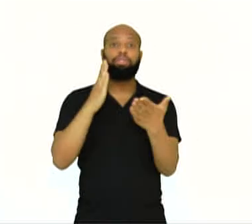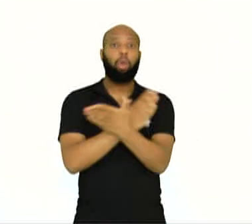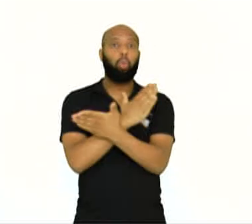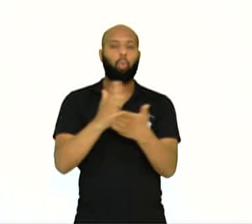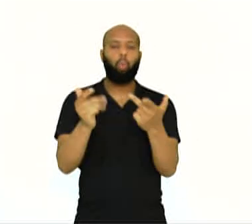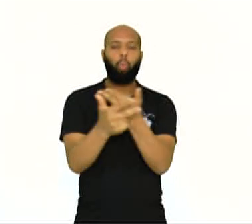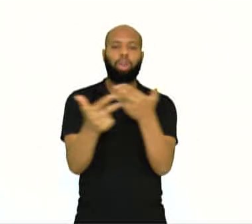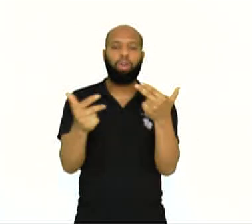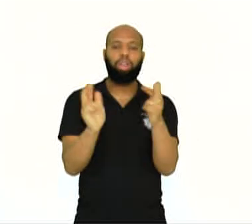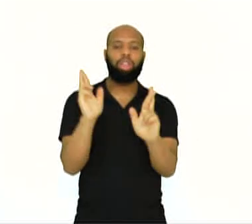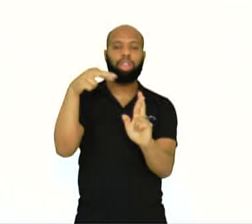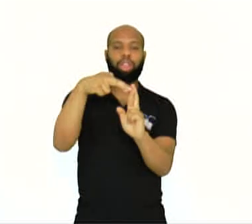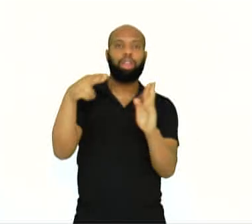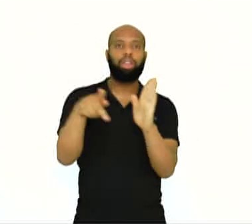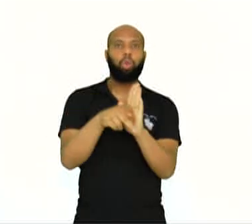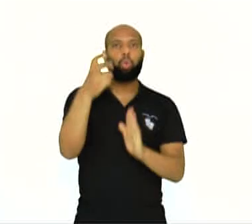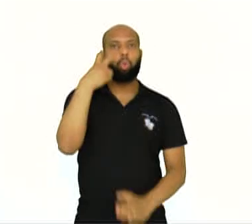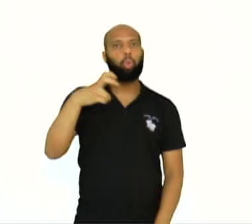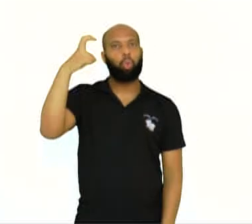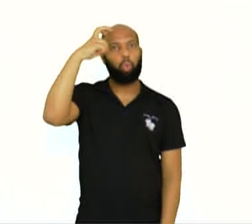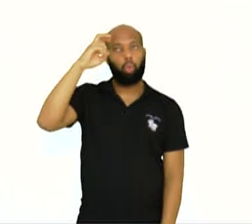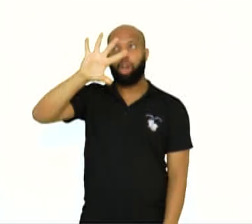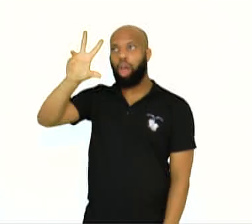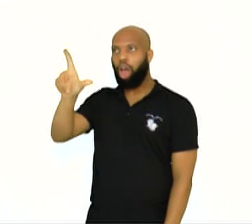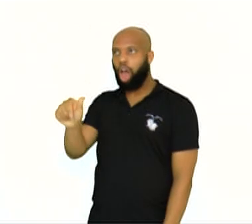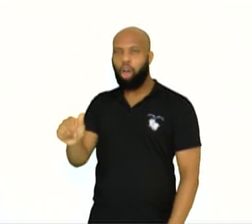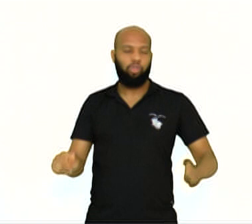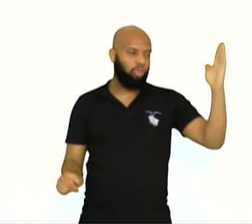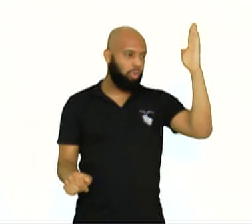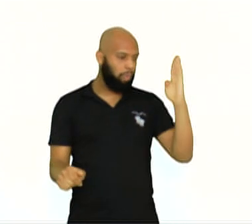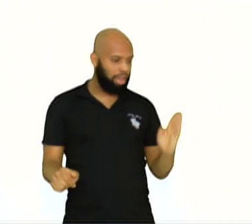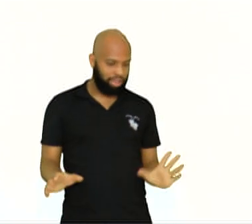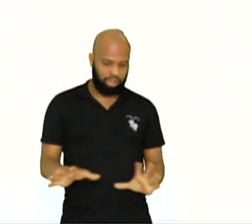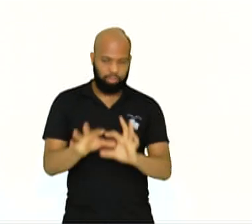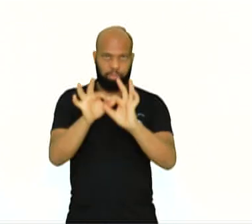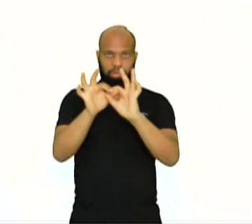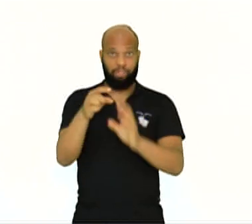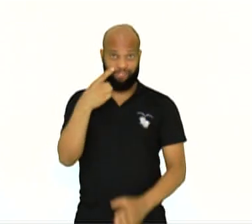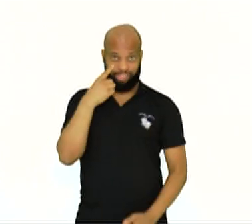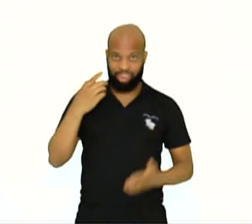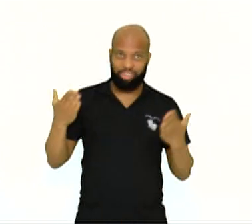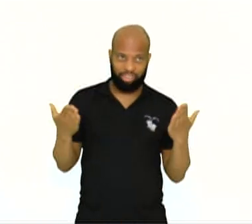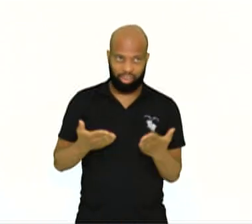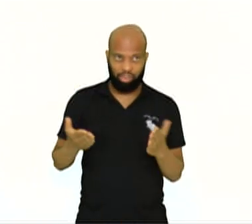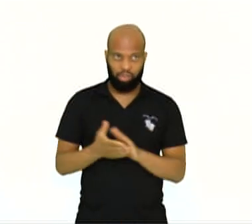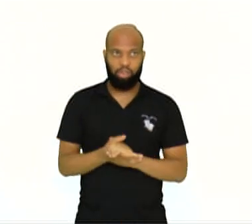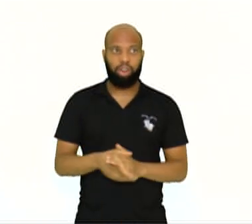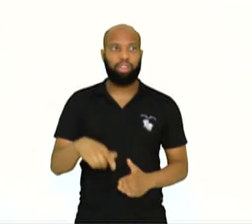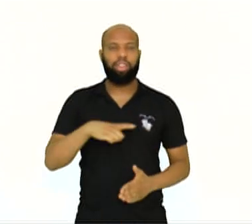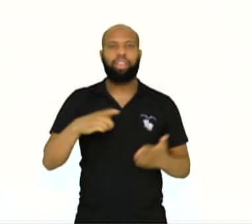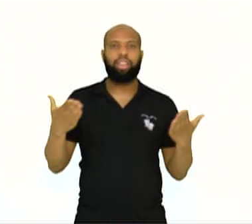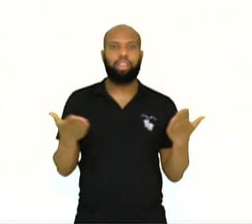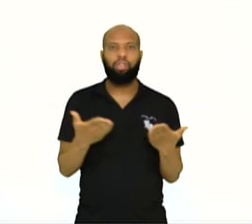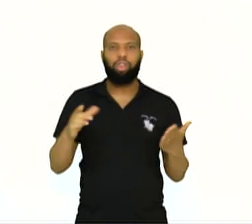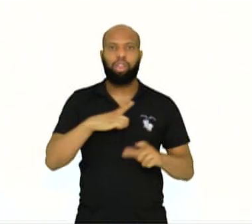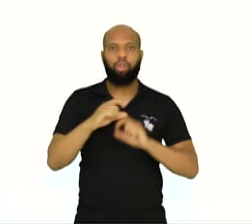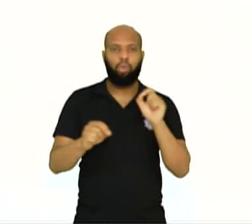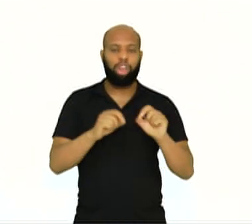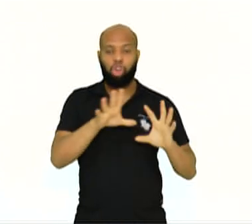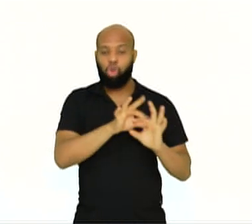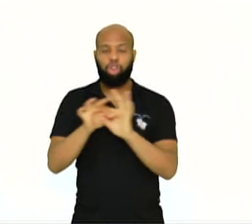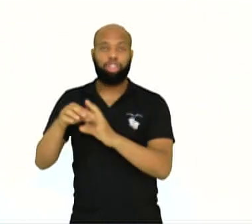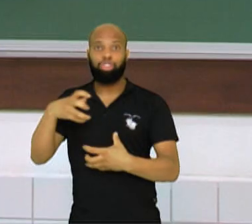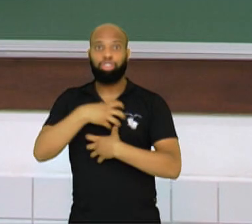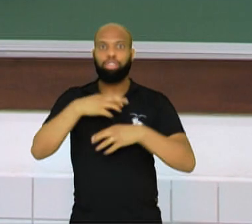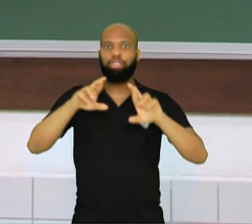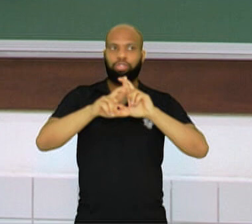que remetem à cultura afro-brasileira. Vamos lá, gente? A gente vai ter então agora um contexto